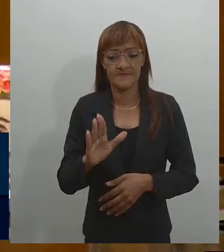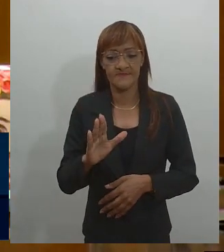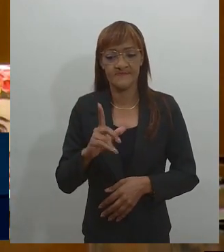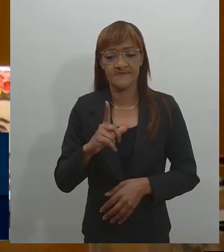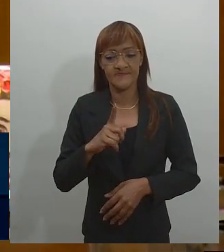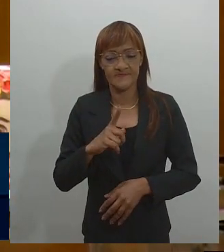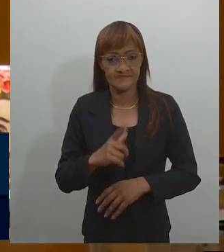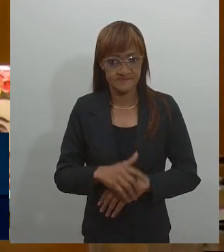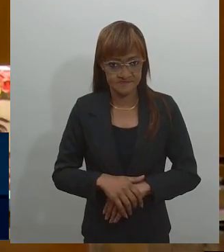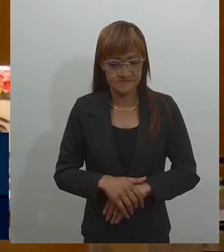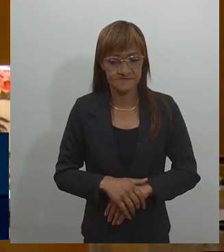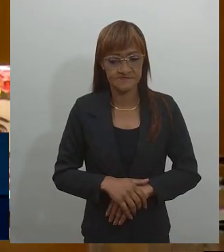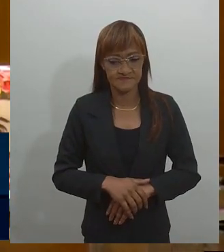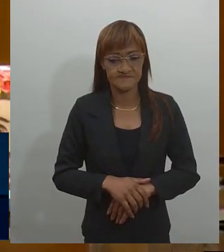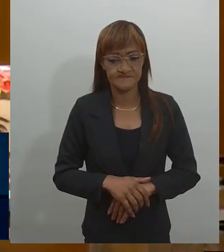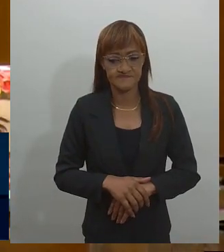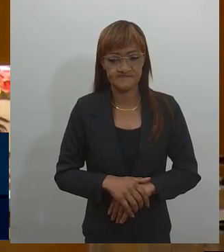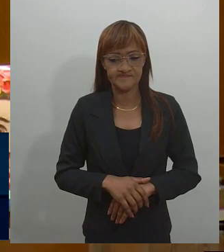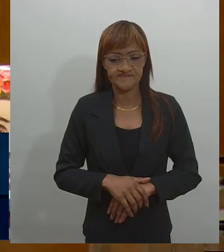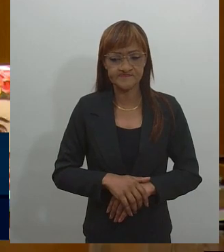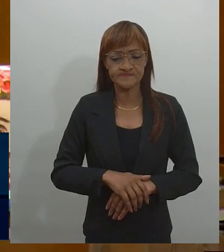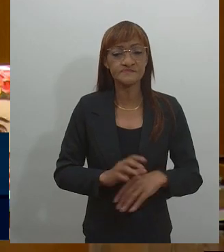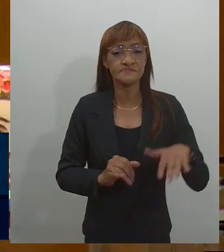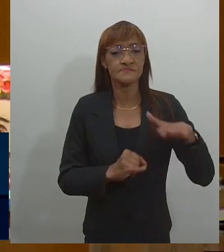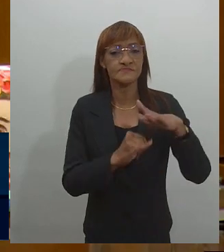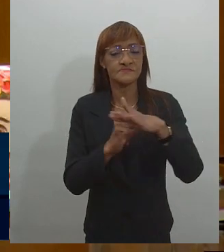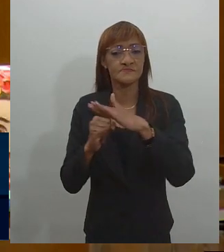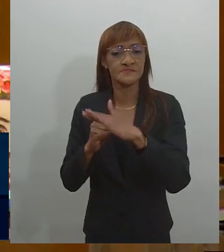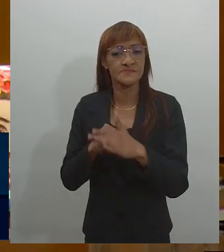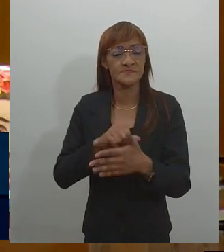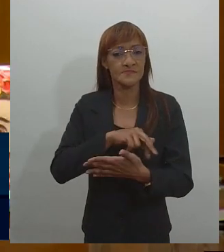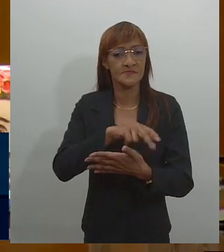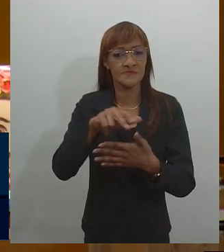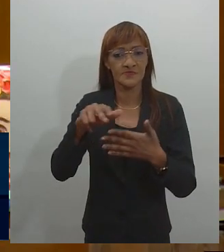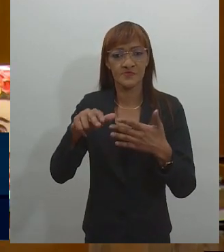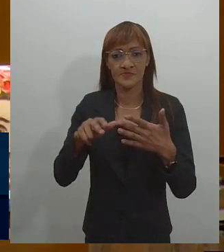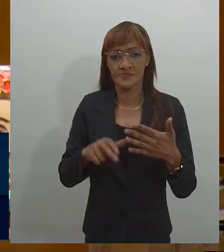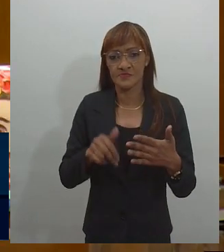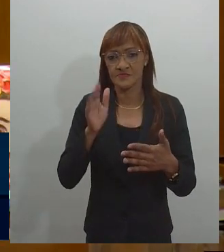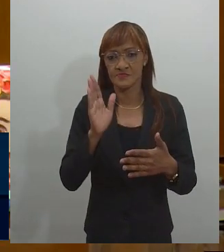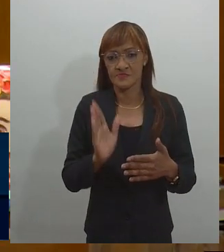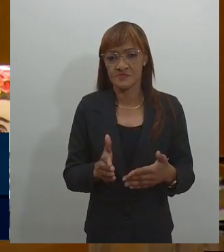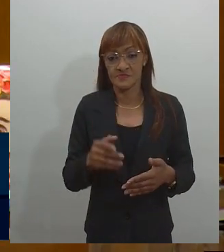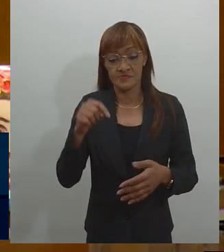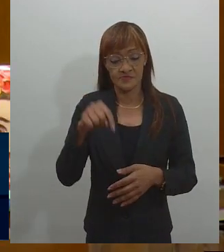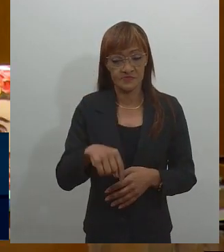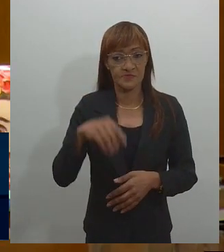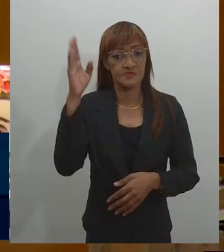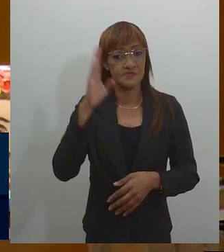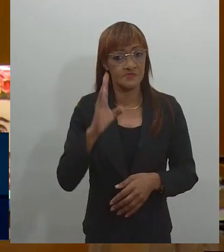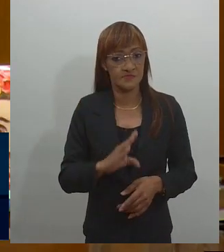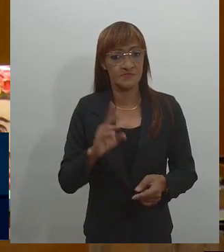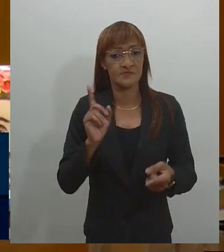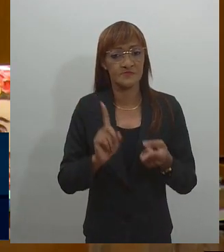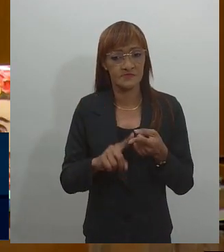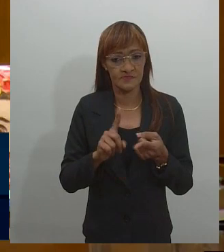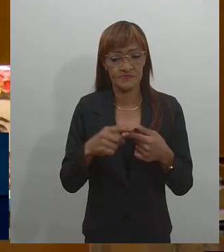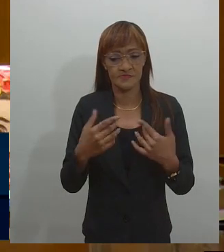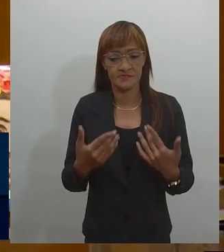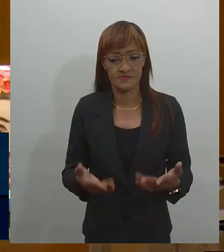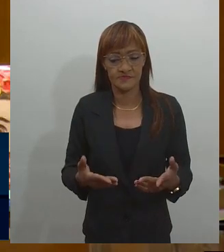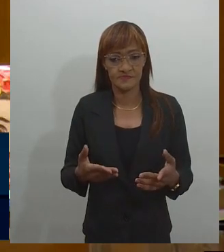várias instituições internacionais e aqui do Brasil pelo Vote LGBT. E esse